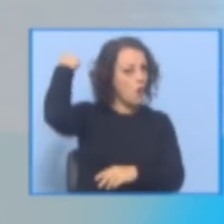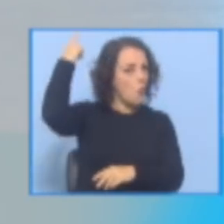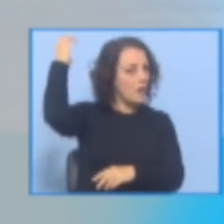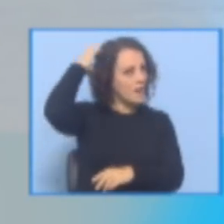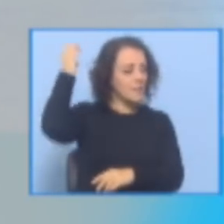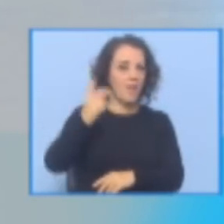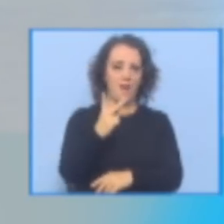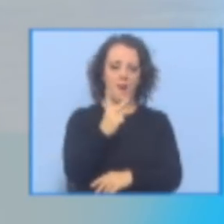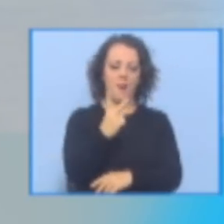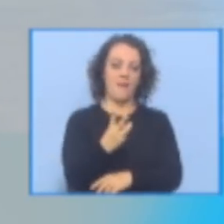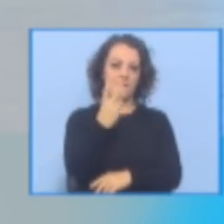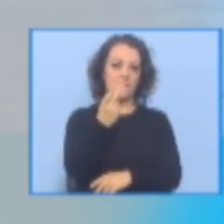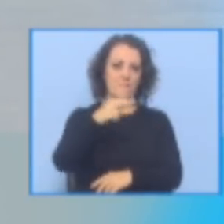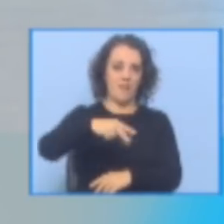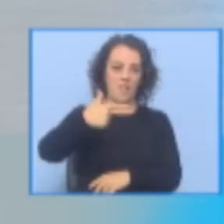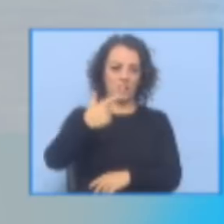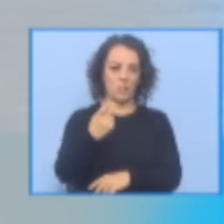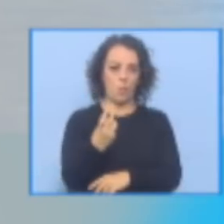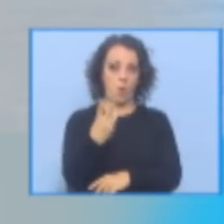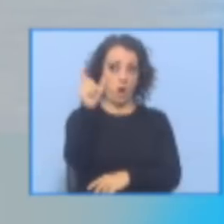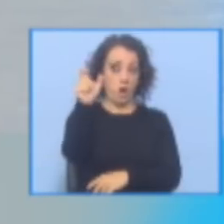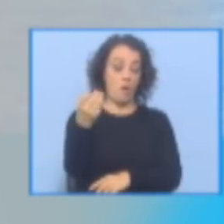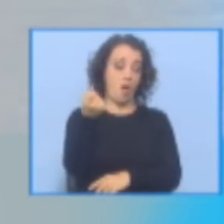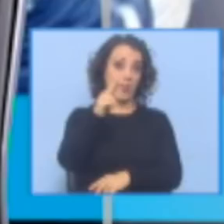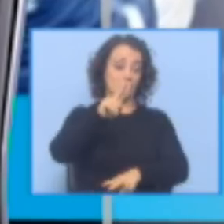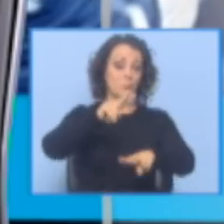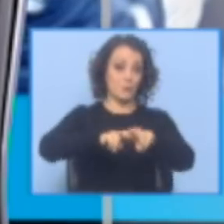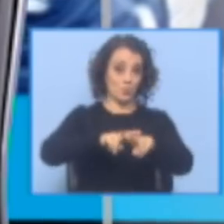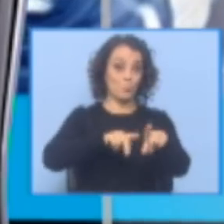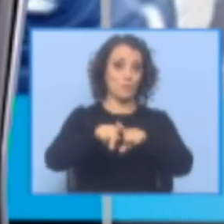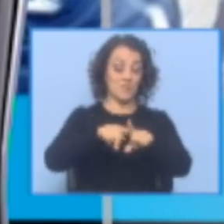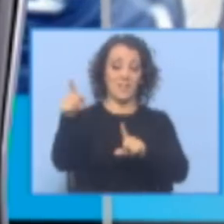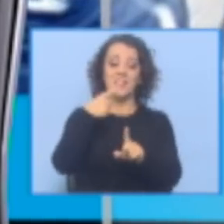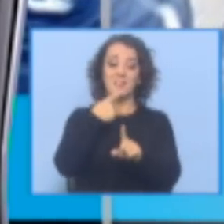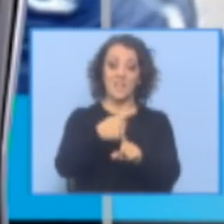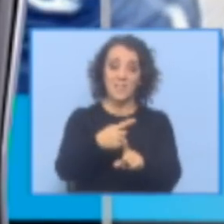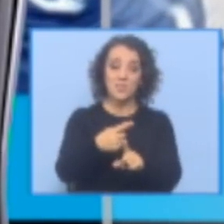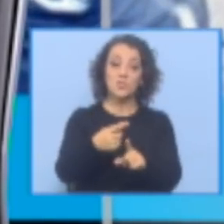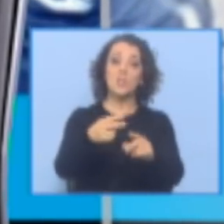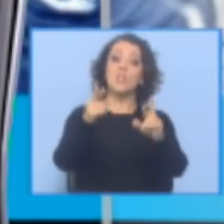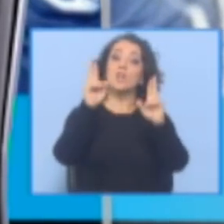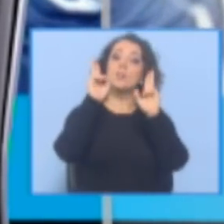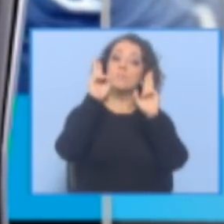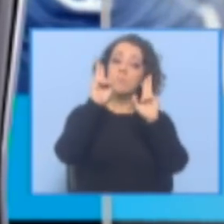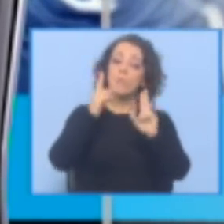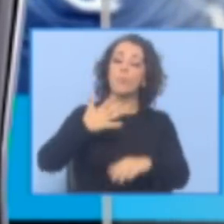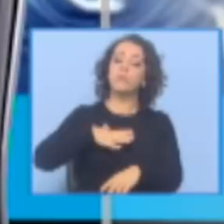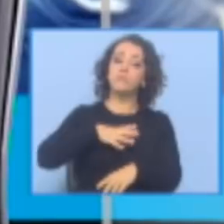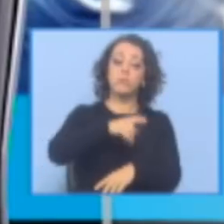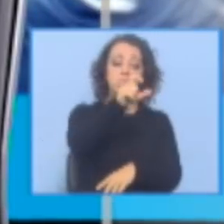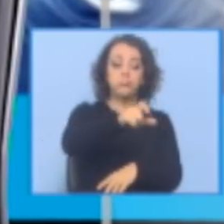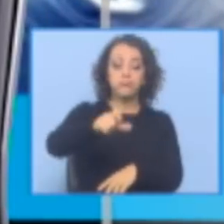que aliás foi um preso político, diz: bem-aventurado o político que sabe escutar, e é preciso